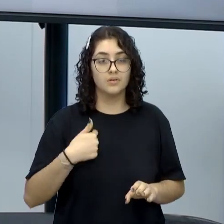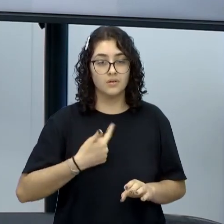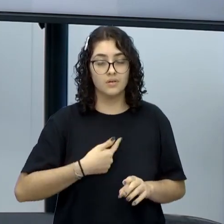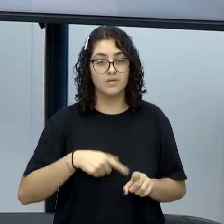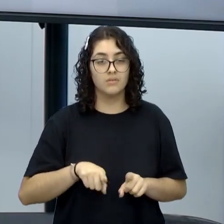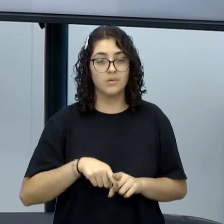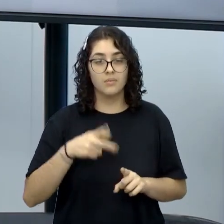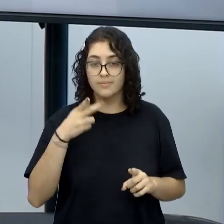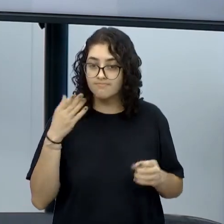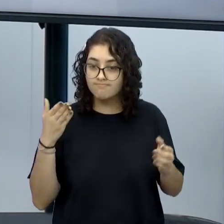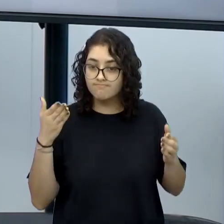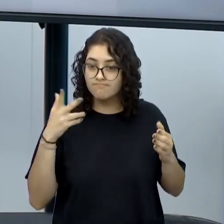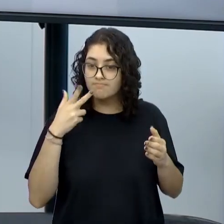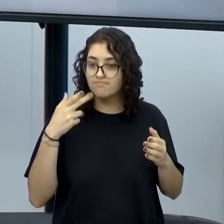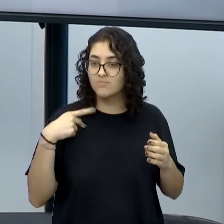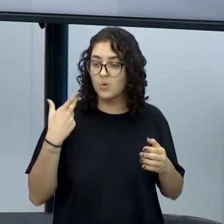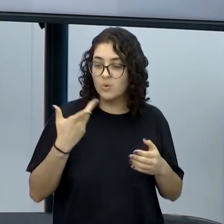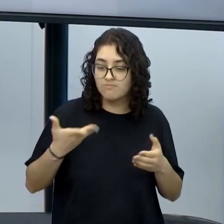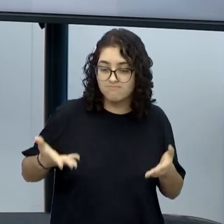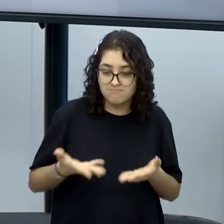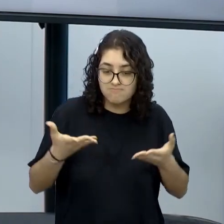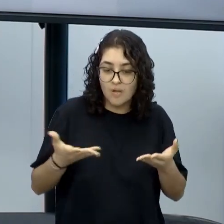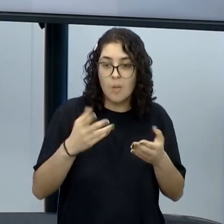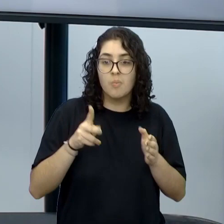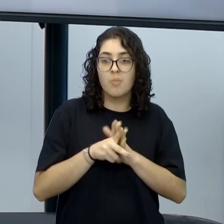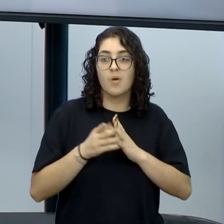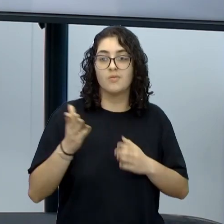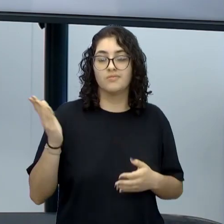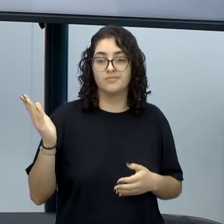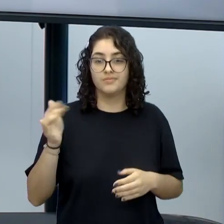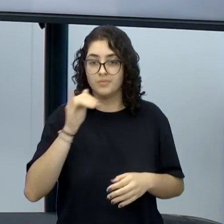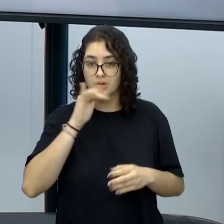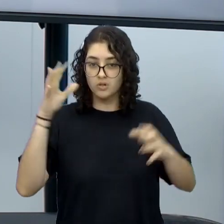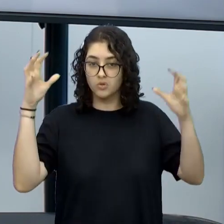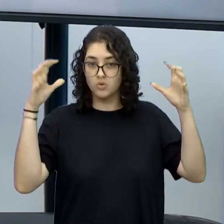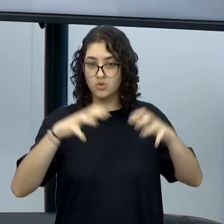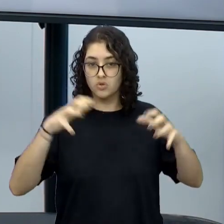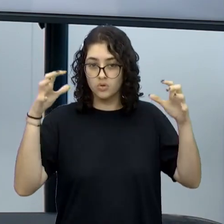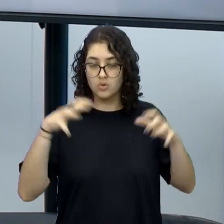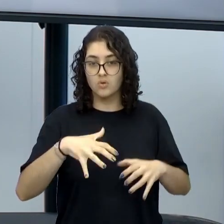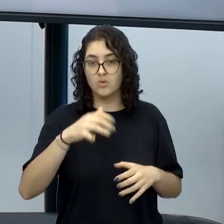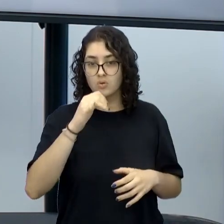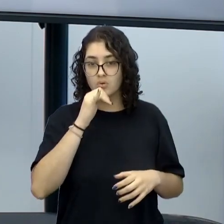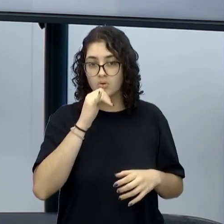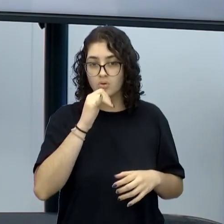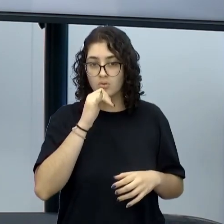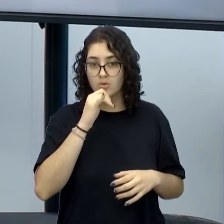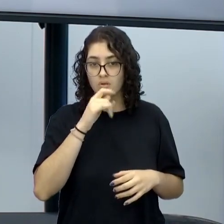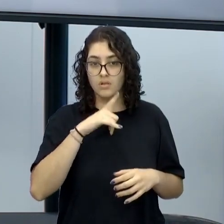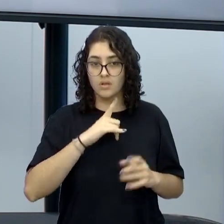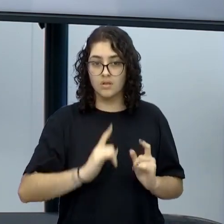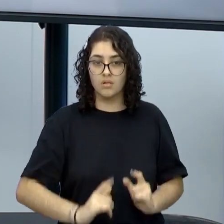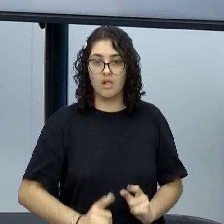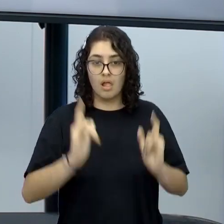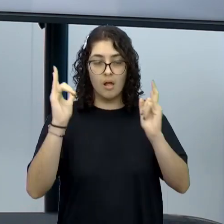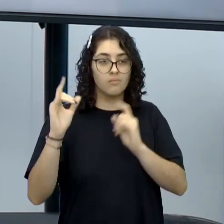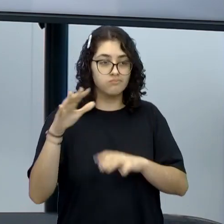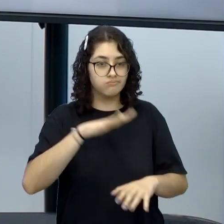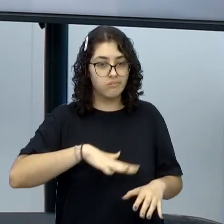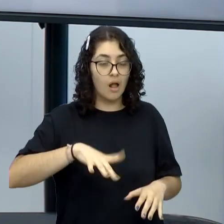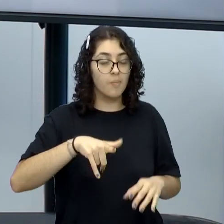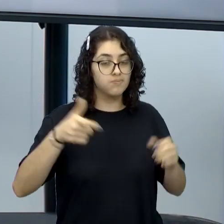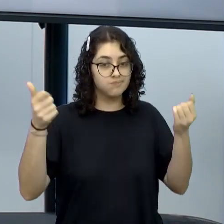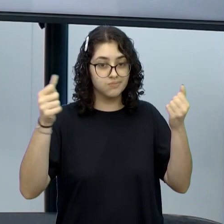também intensificamos esse processo, como, por exemplo, a erosão da chuva com o processo da acidificação, fica muito pior.